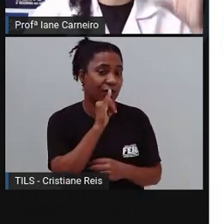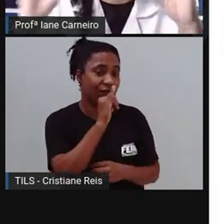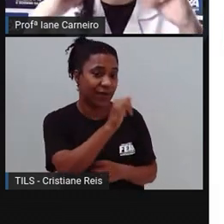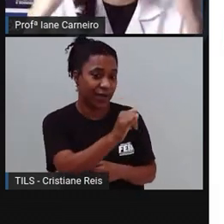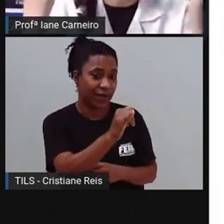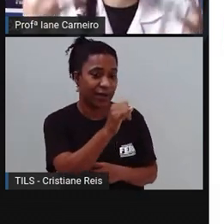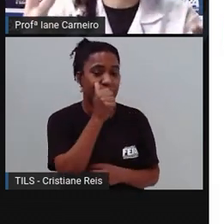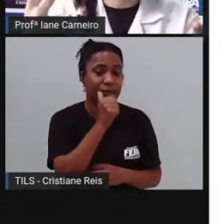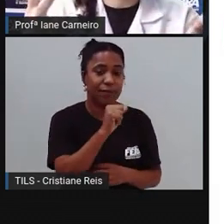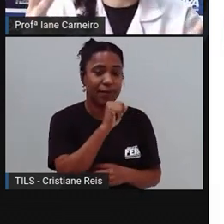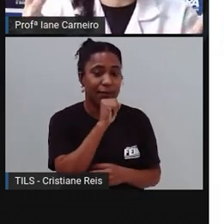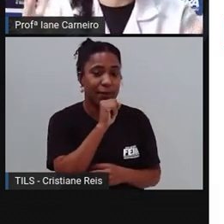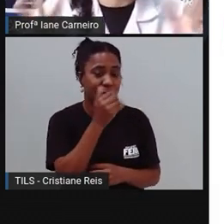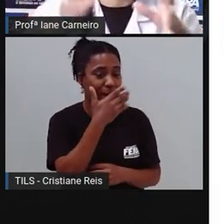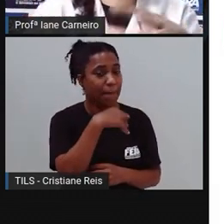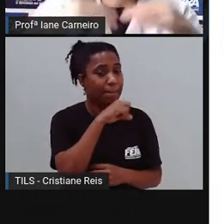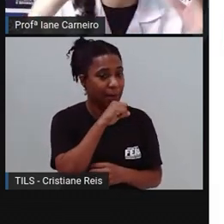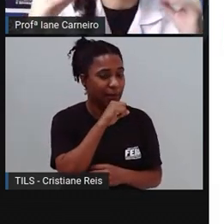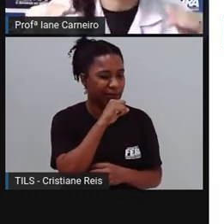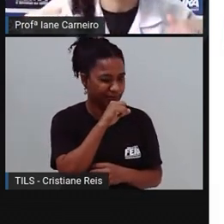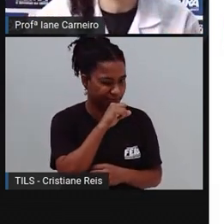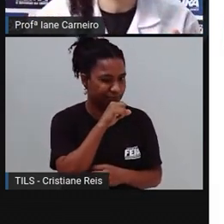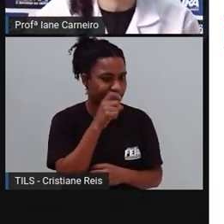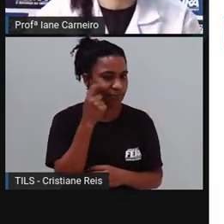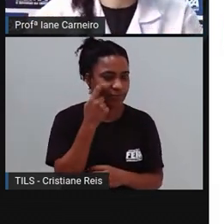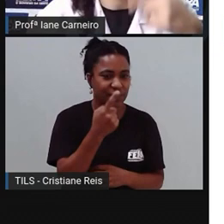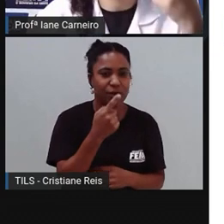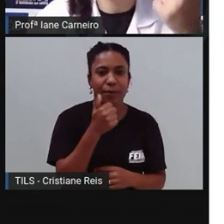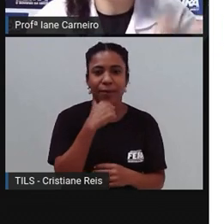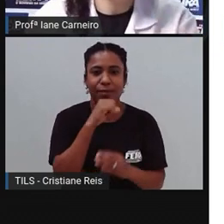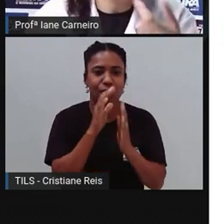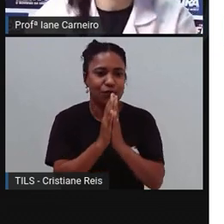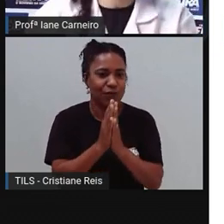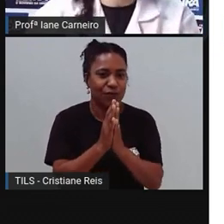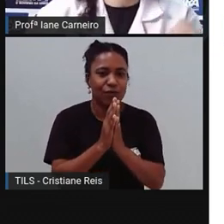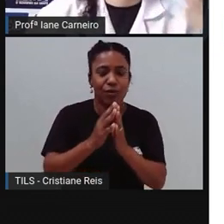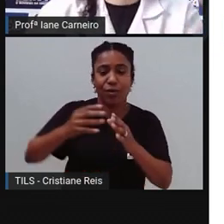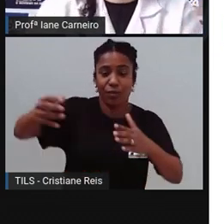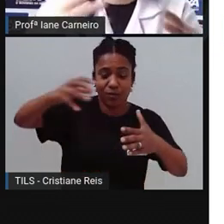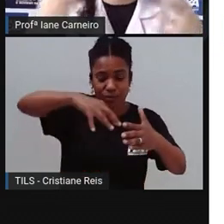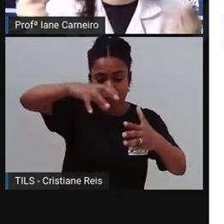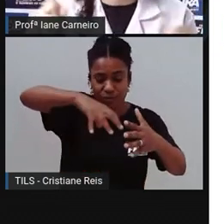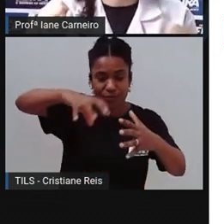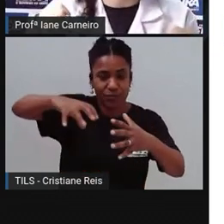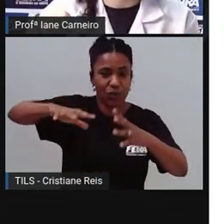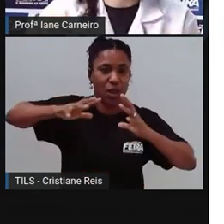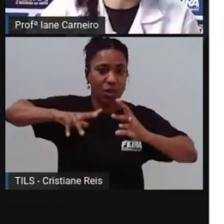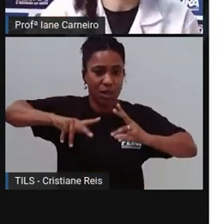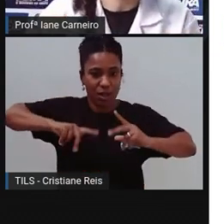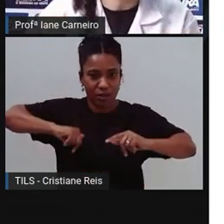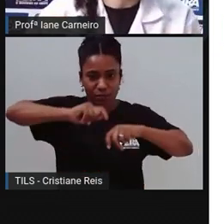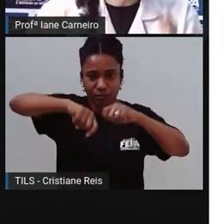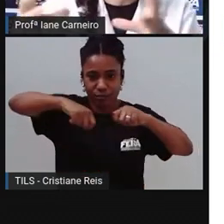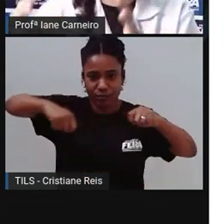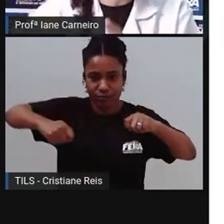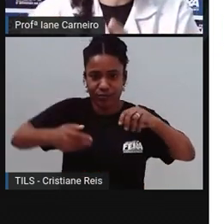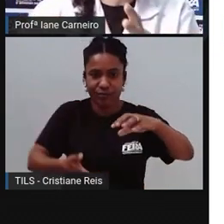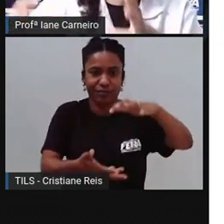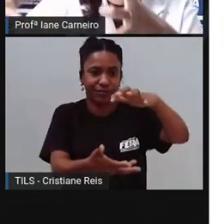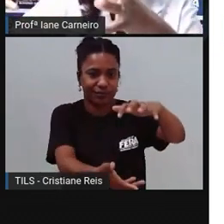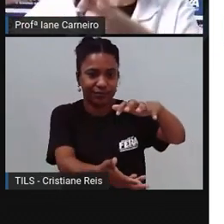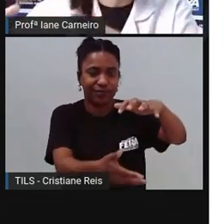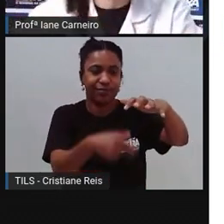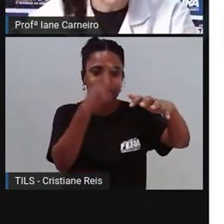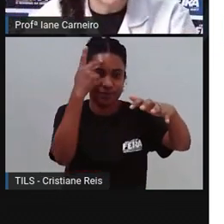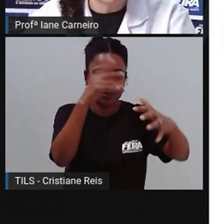papai, para quando for jogar a embalagem fora, deixar a embalagem limpinha, que aí já ajuda eles quando eles forem recolher. E se possível,